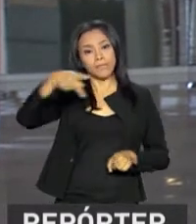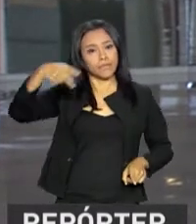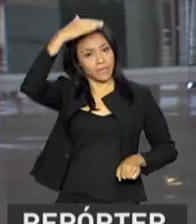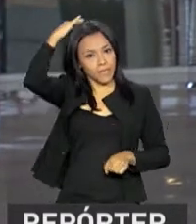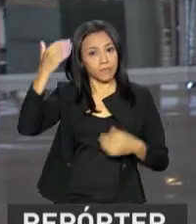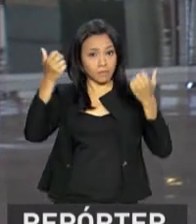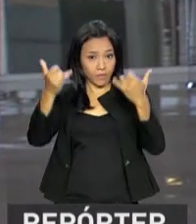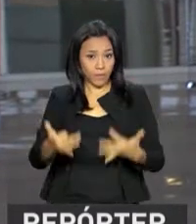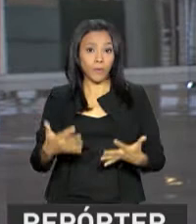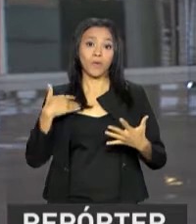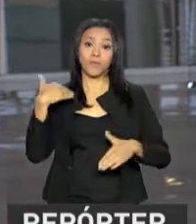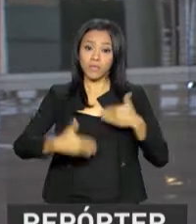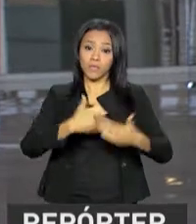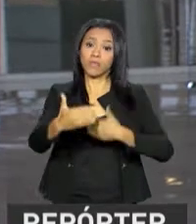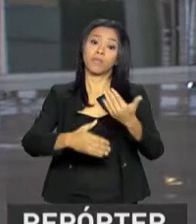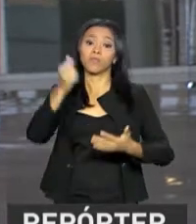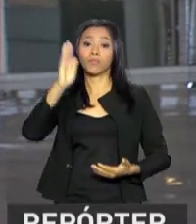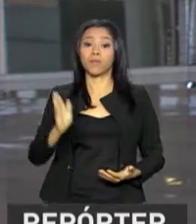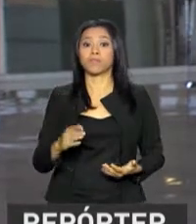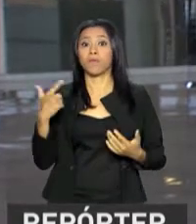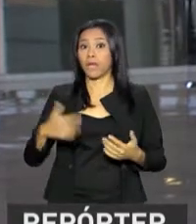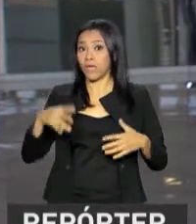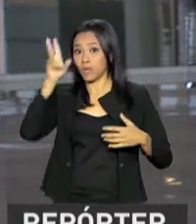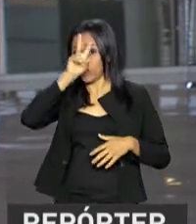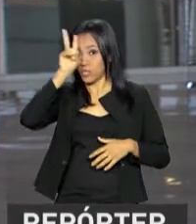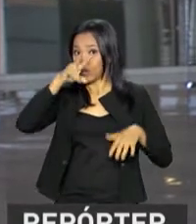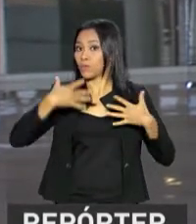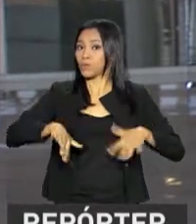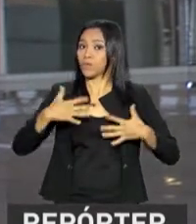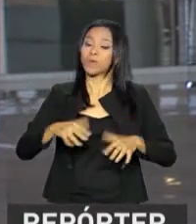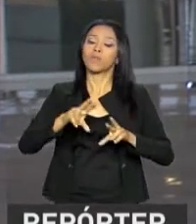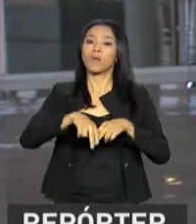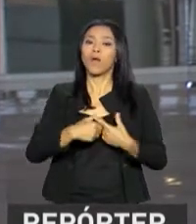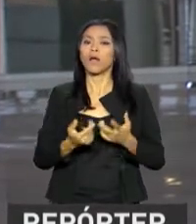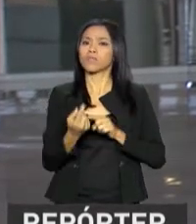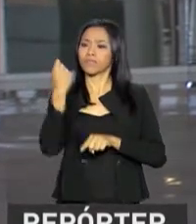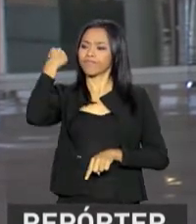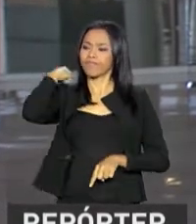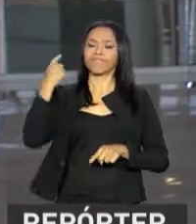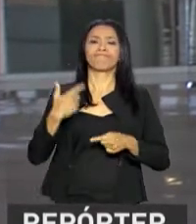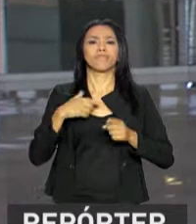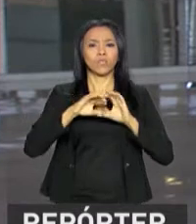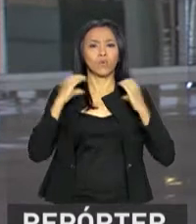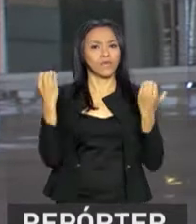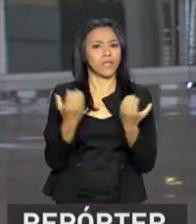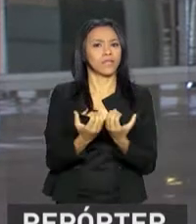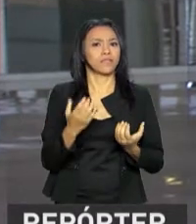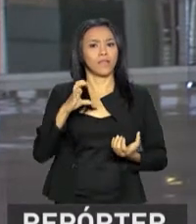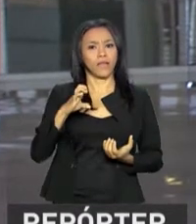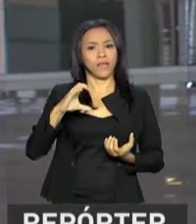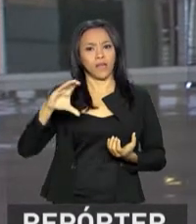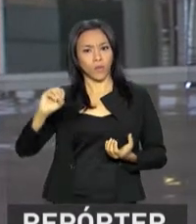do brasil com o desenvolvimento sustentável é histórico com aprovado aí pela realização das conferências eco 92 e rio + 20 o presidente